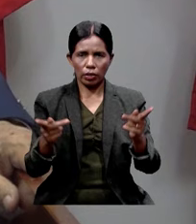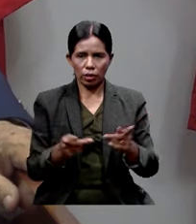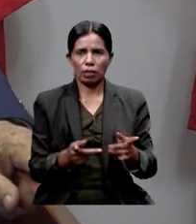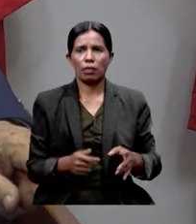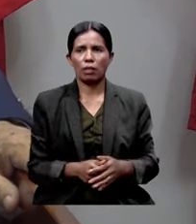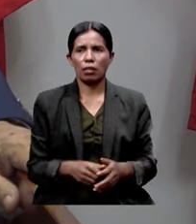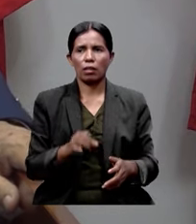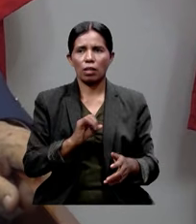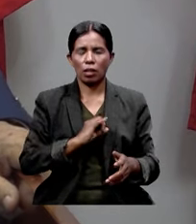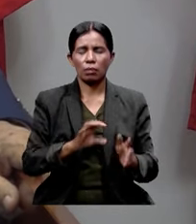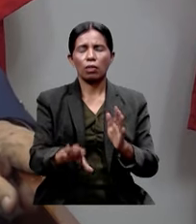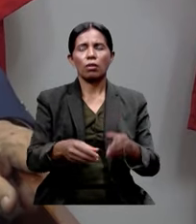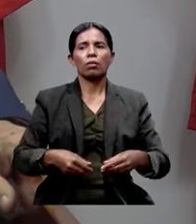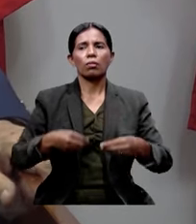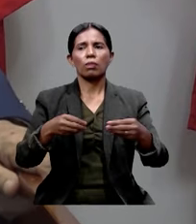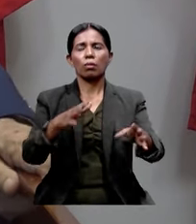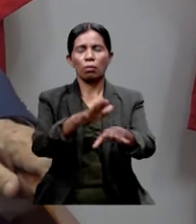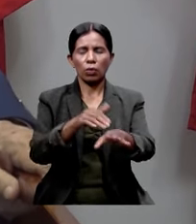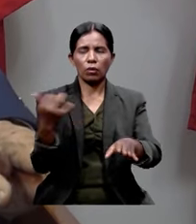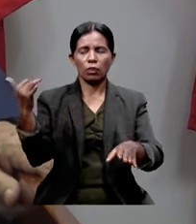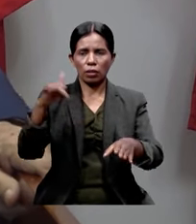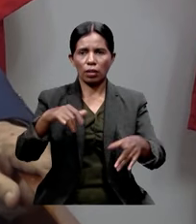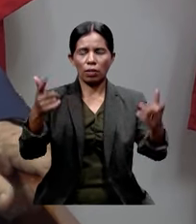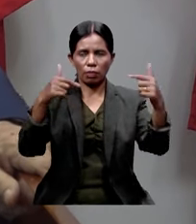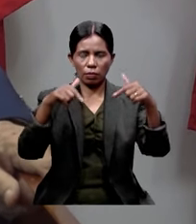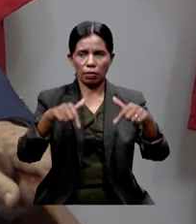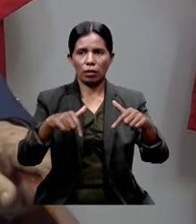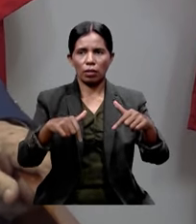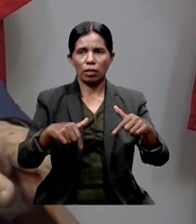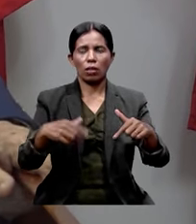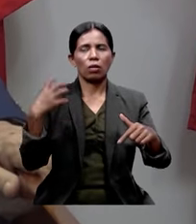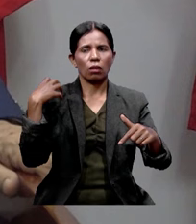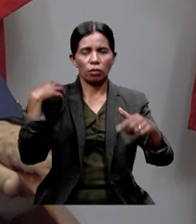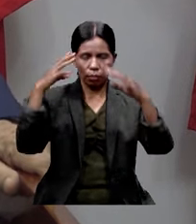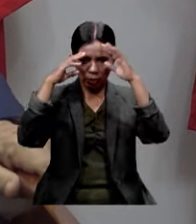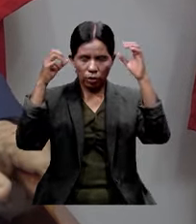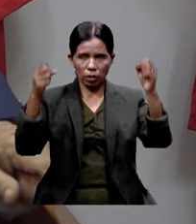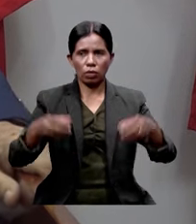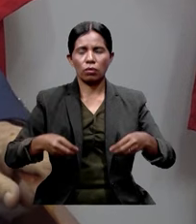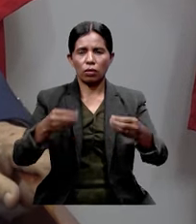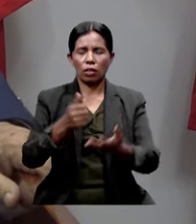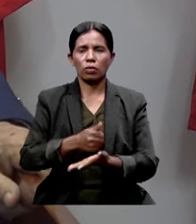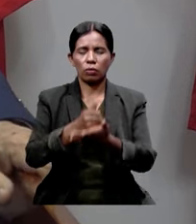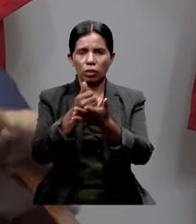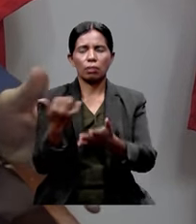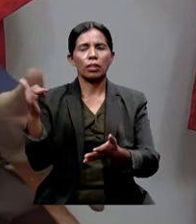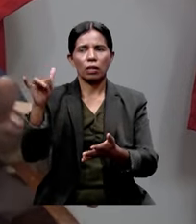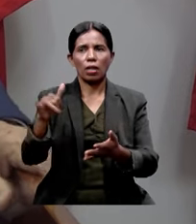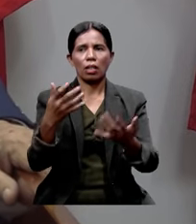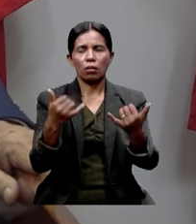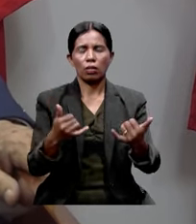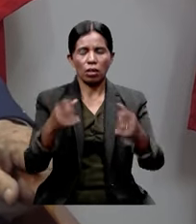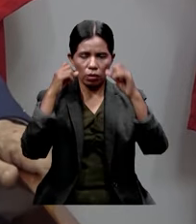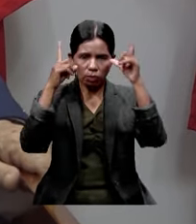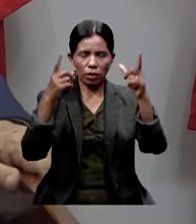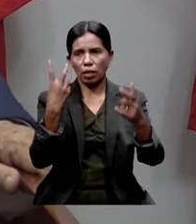e há uma certa solução, dada ser bolsira mais palácio presidencial, foi ajuda a ser. Agora de repente